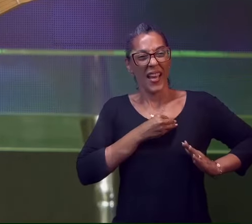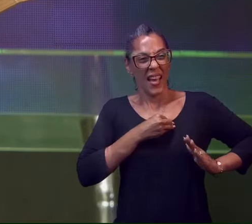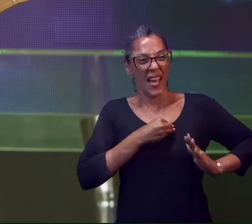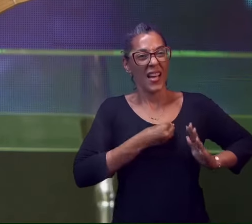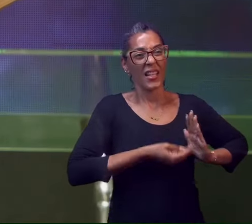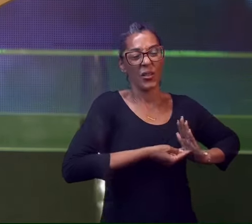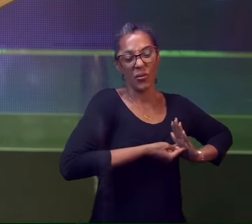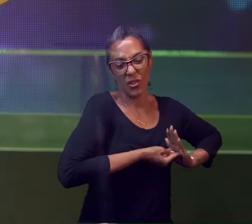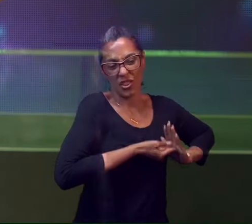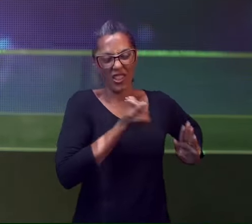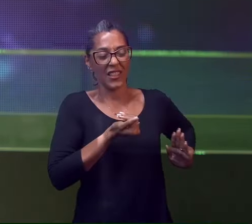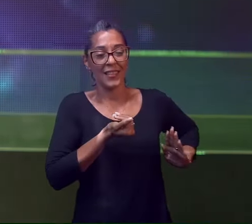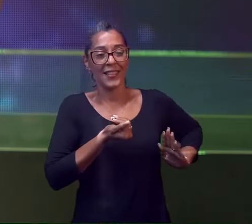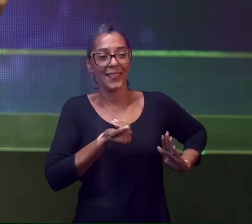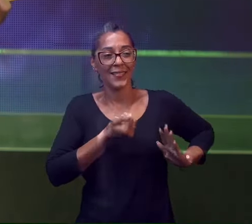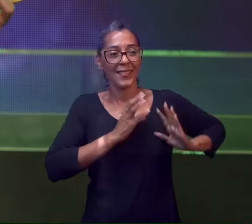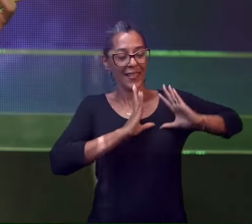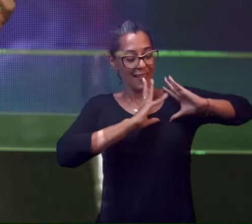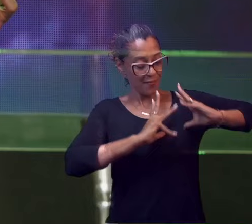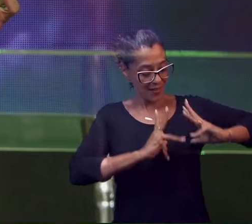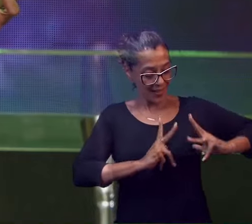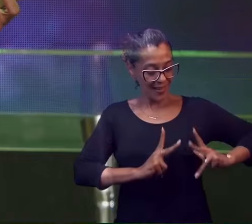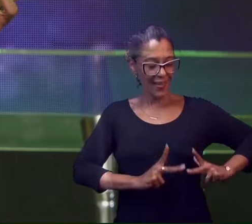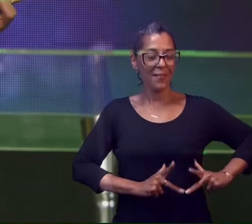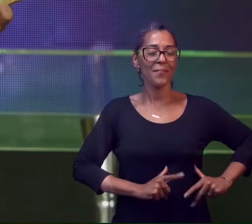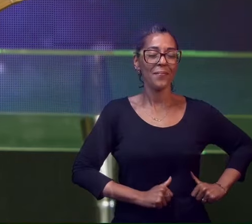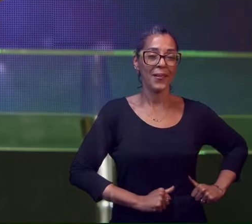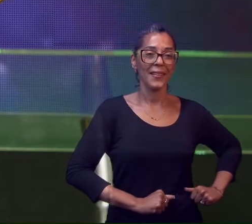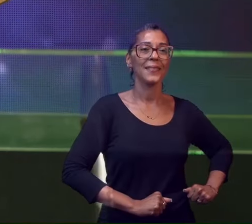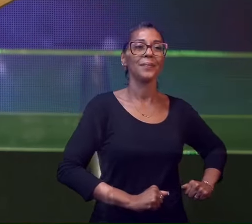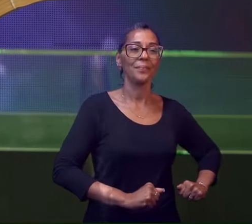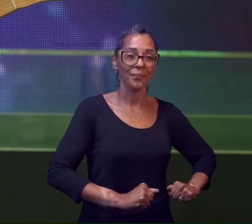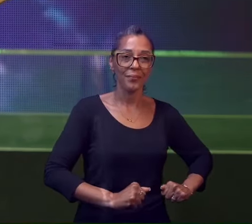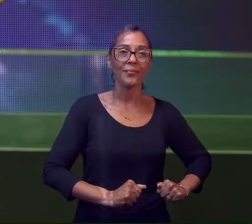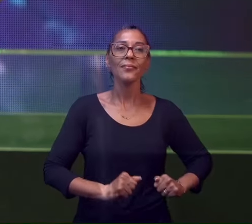eu quero ser